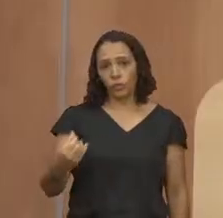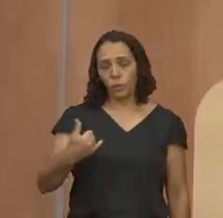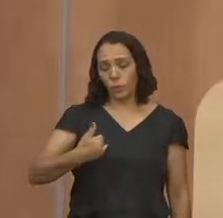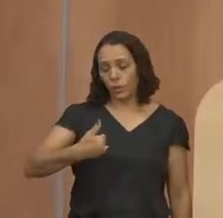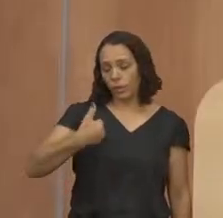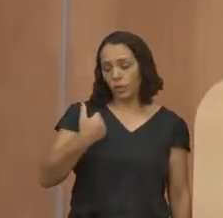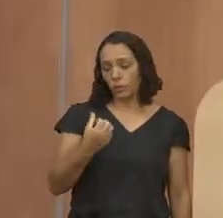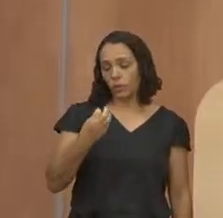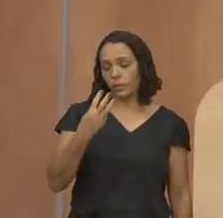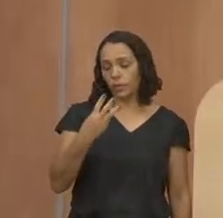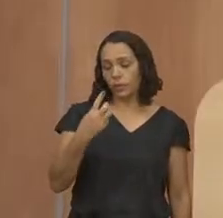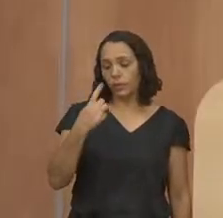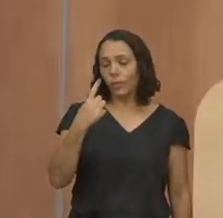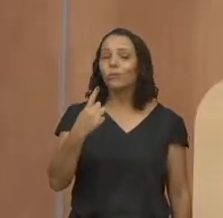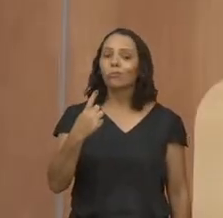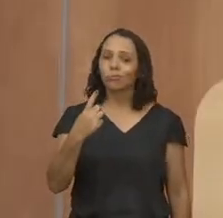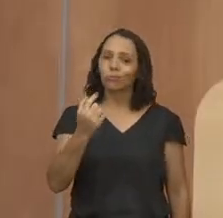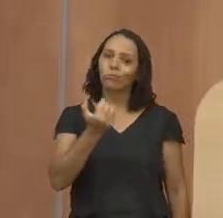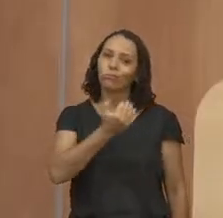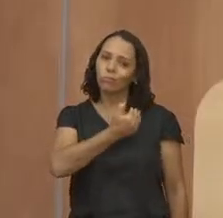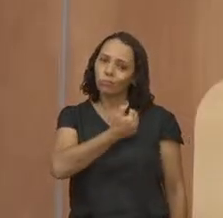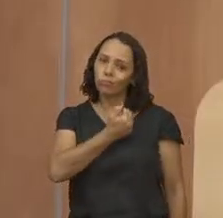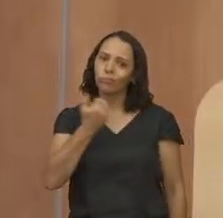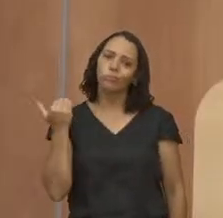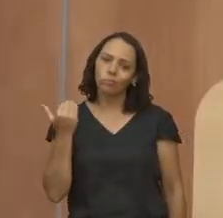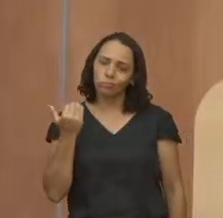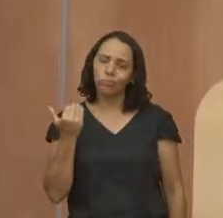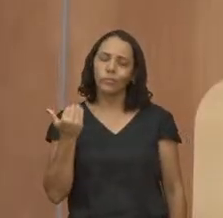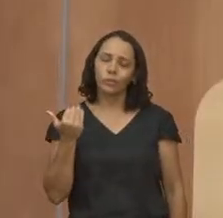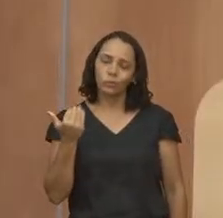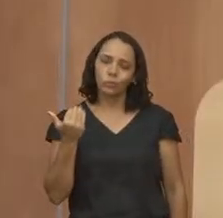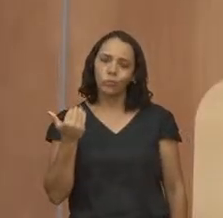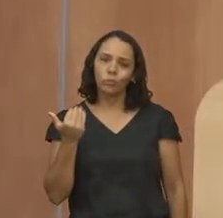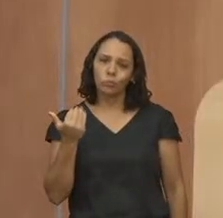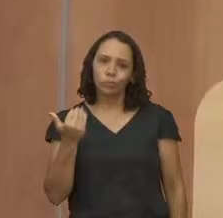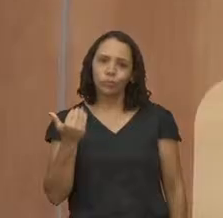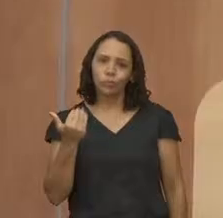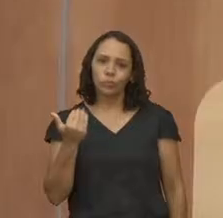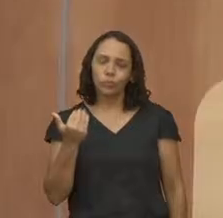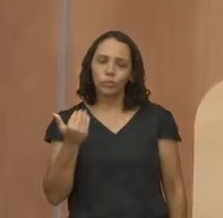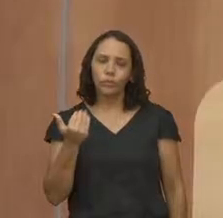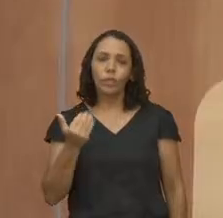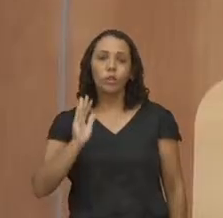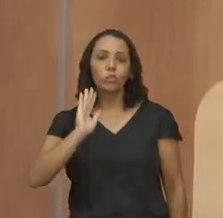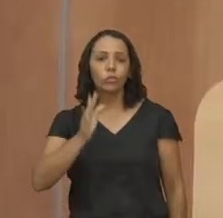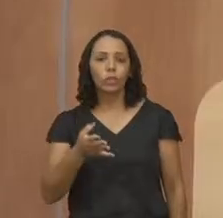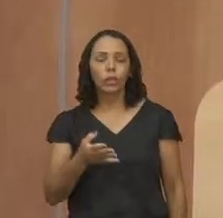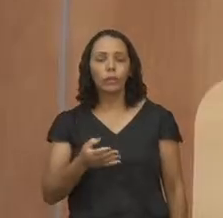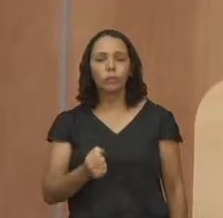31 anos, que ele tinha. Vai fazer 4